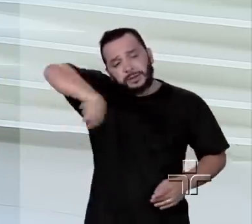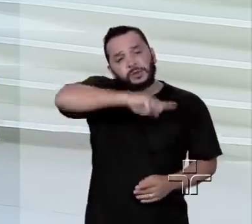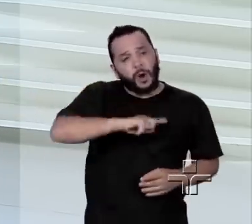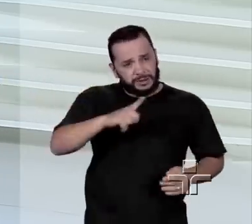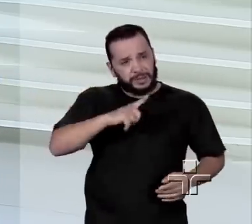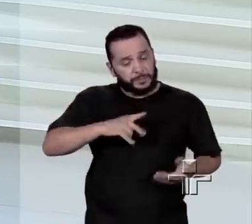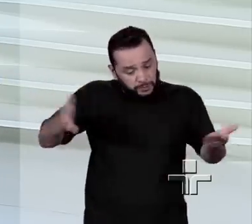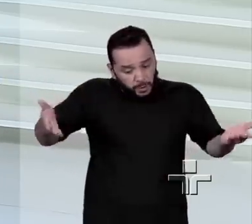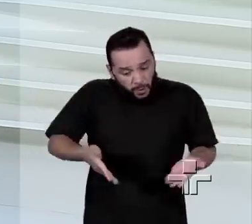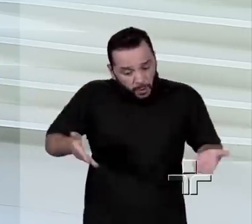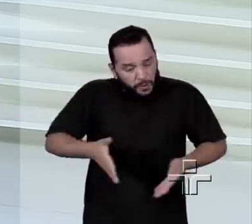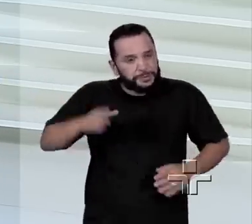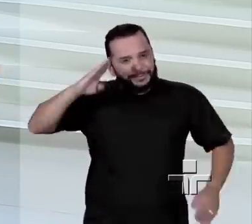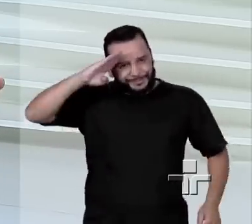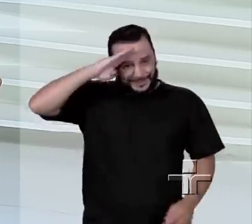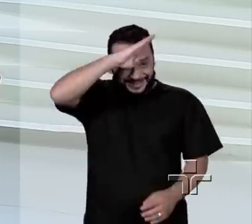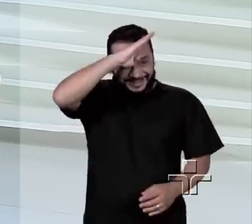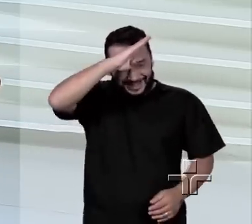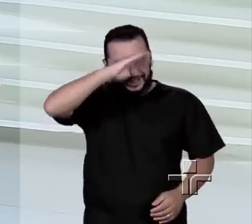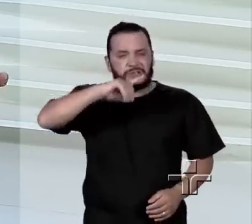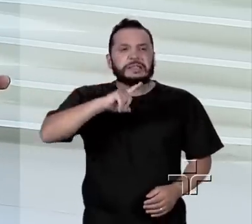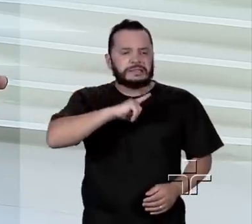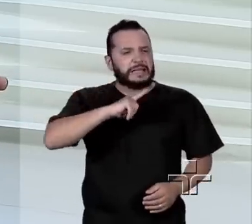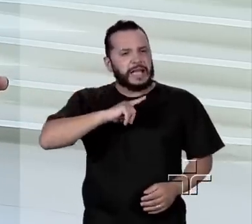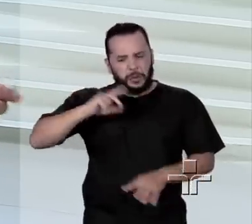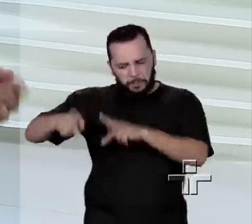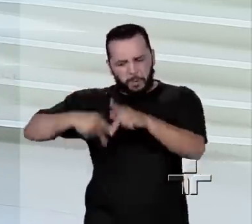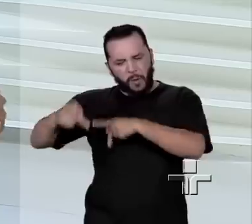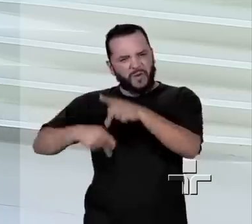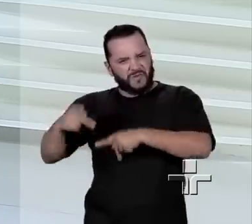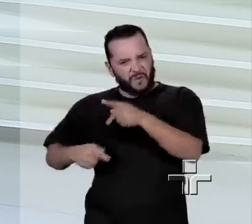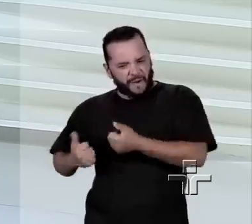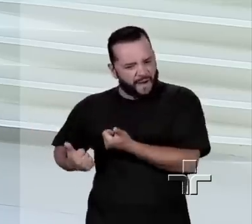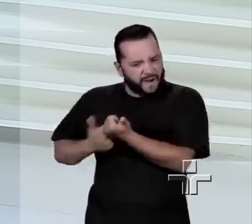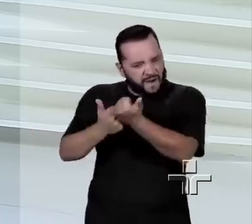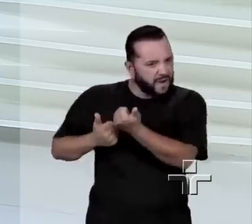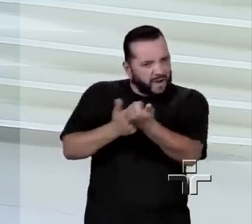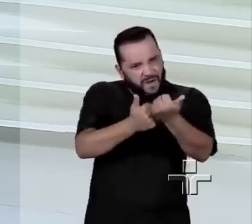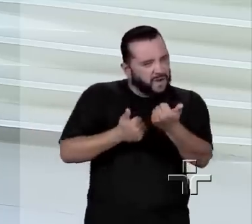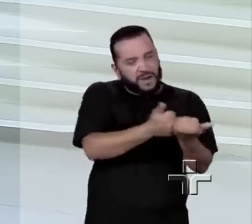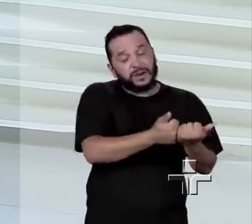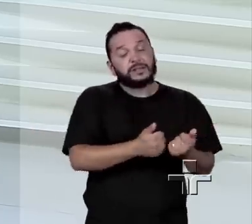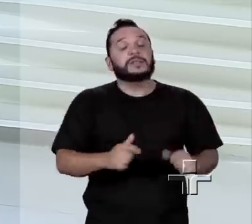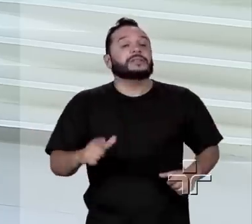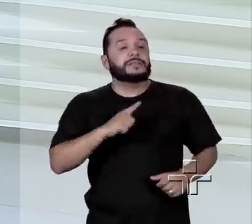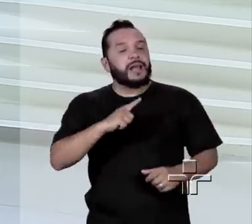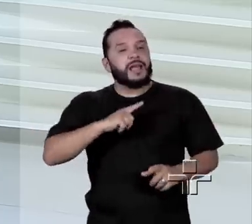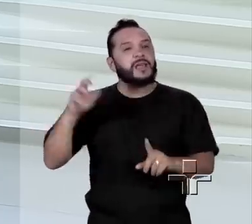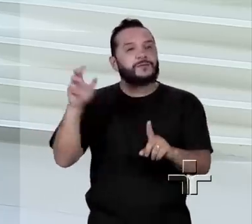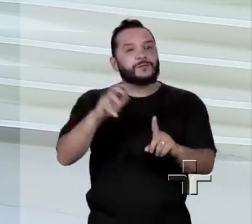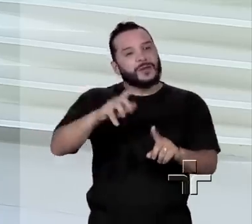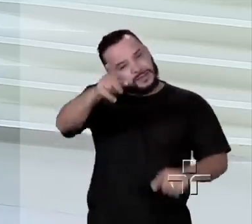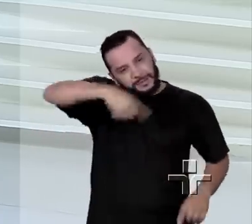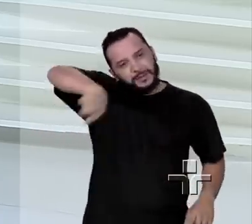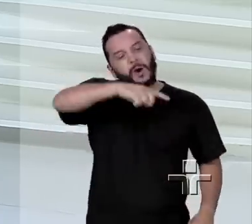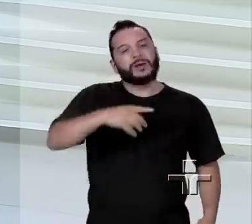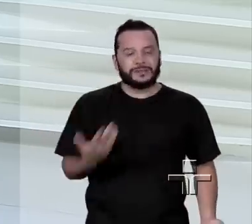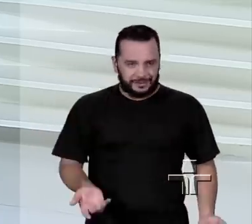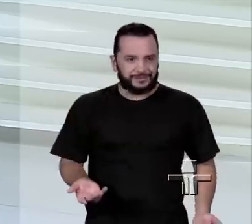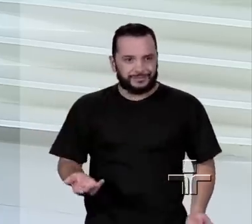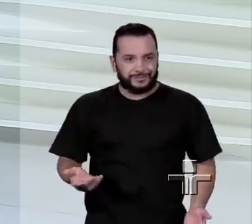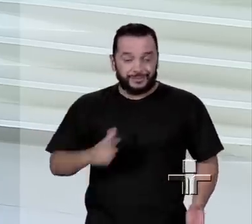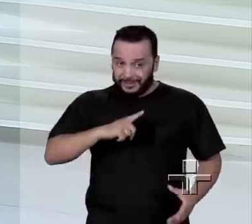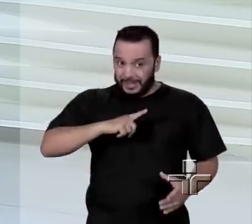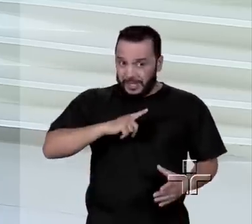hoje, o presidente terá um maciço apoio da população. E isso tem um reflexo muito grande para todos nós. As